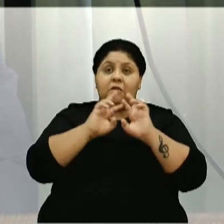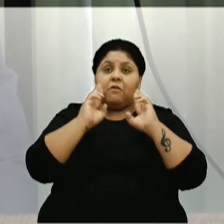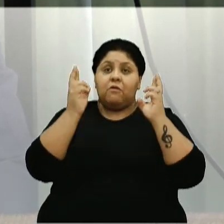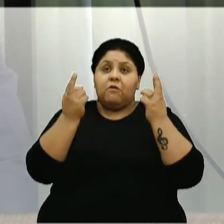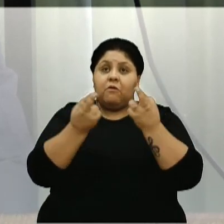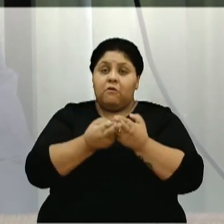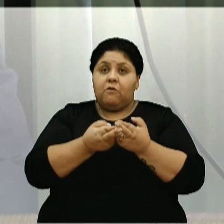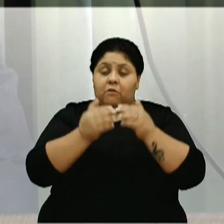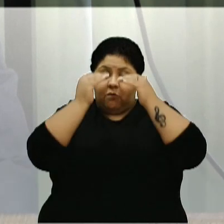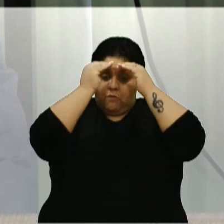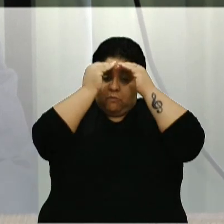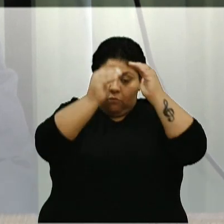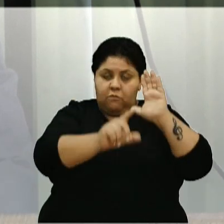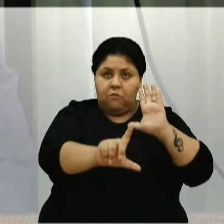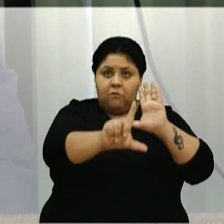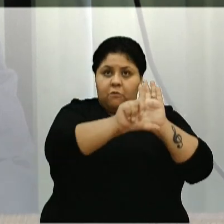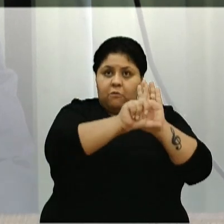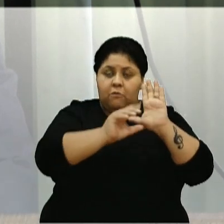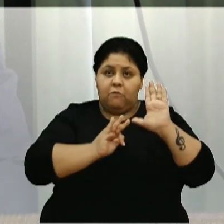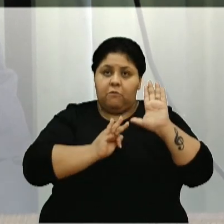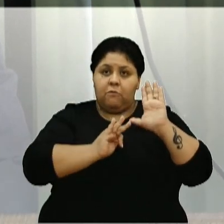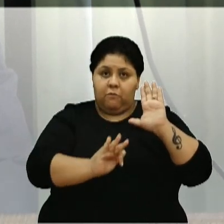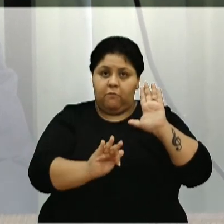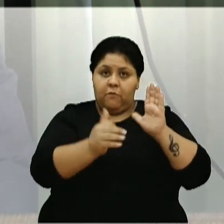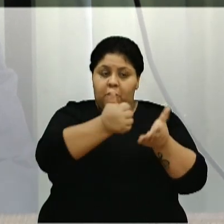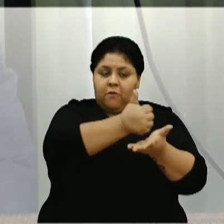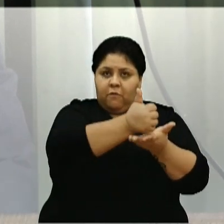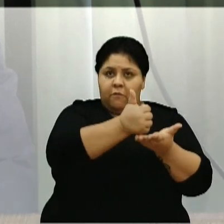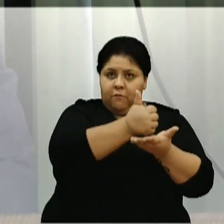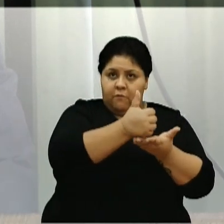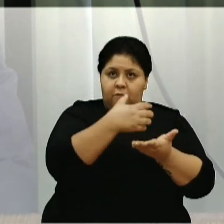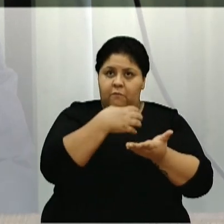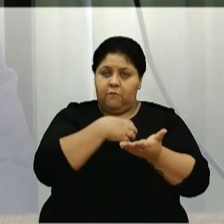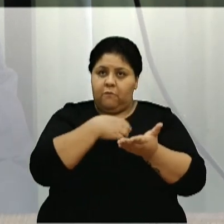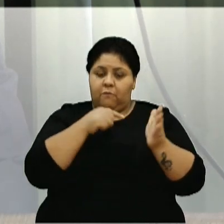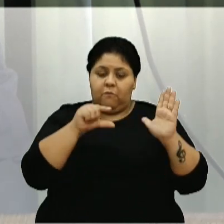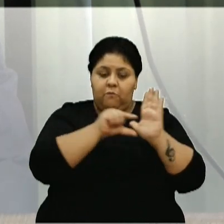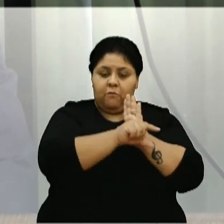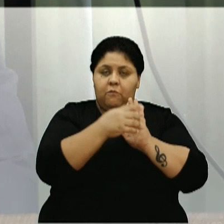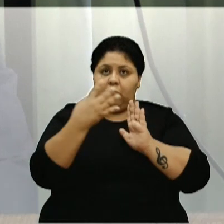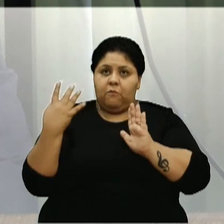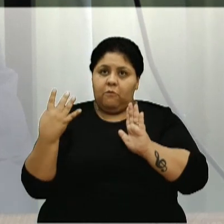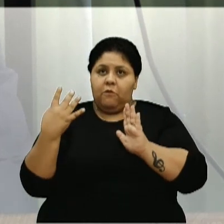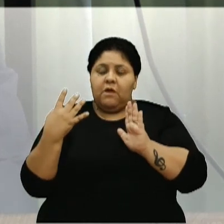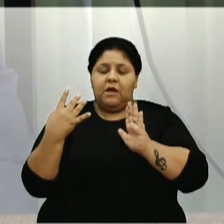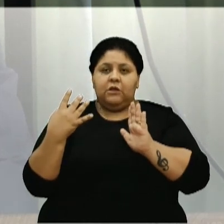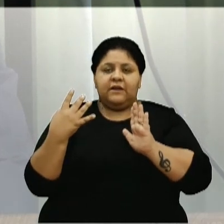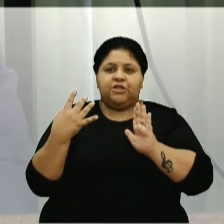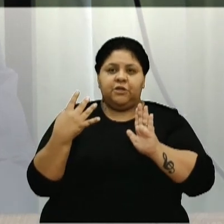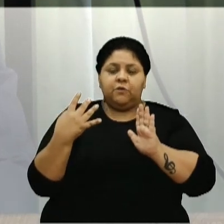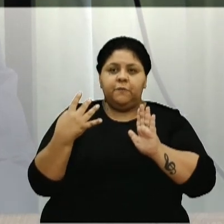no cumprimento da legislação federal regradora, na forma do parágrafo 4º do artigo 9º da Lei